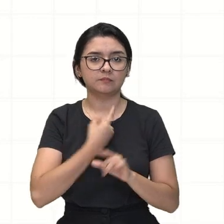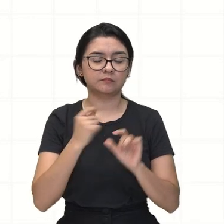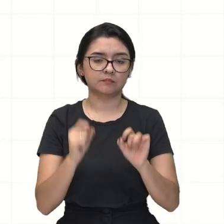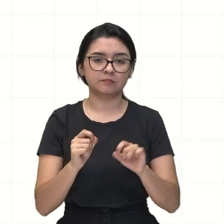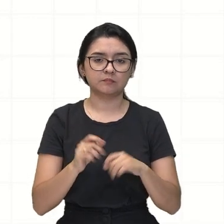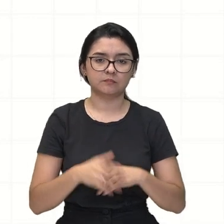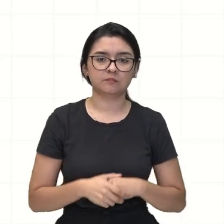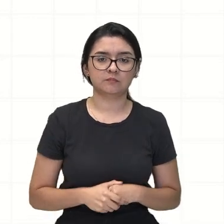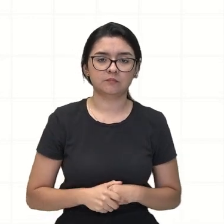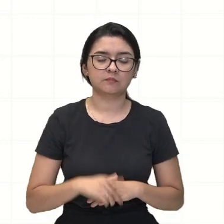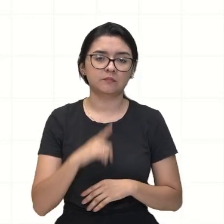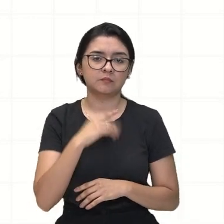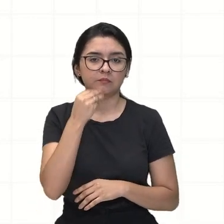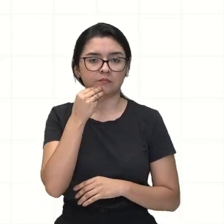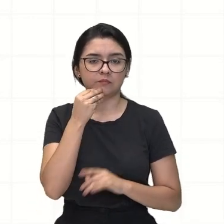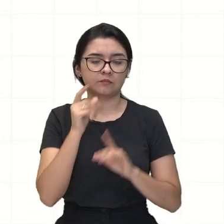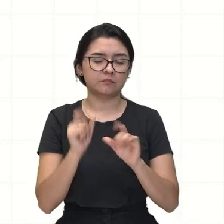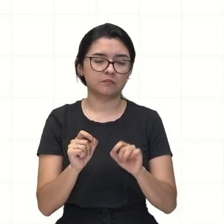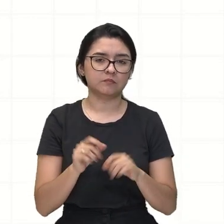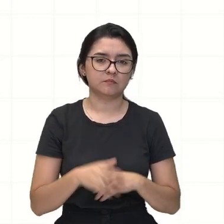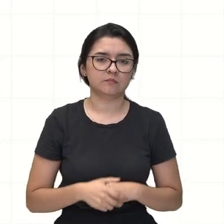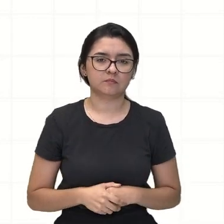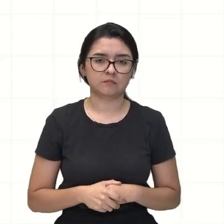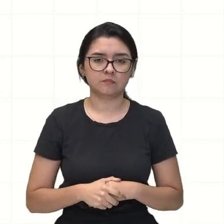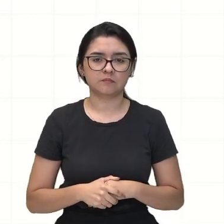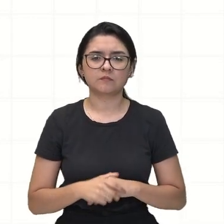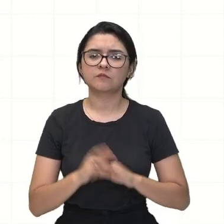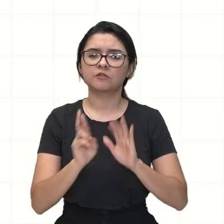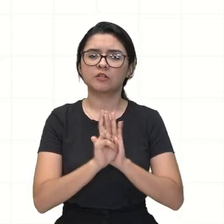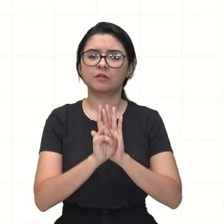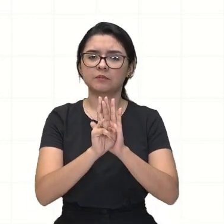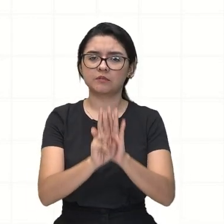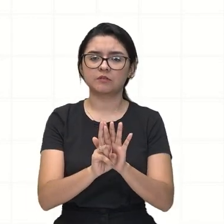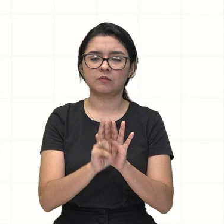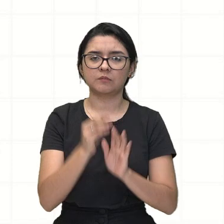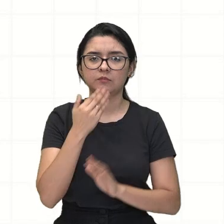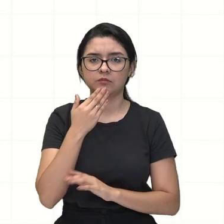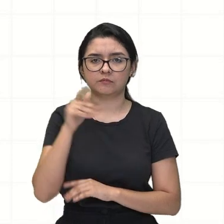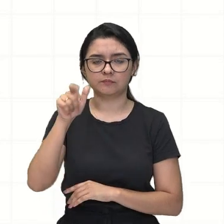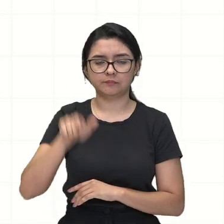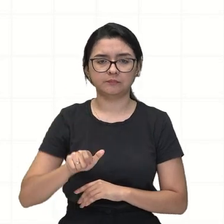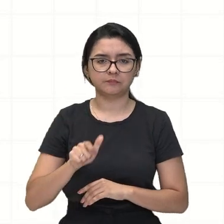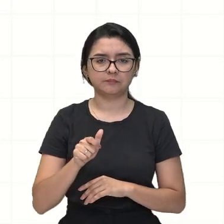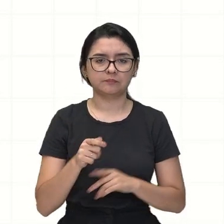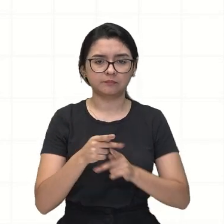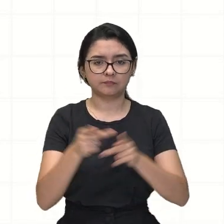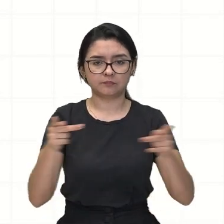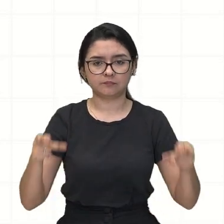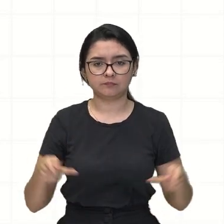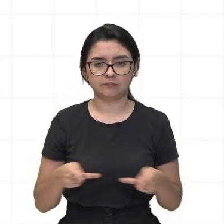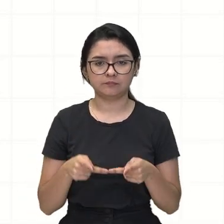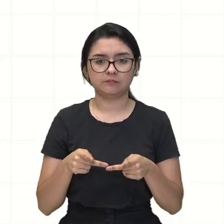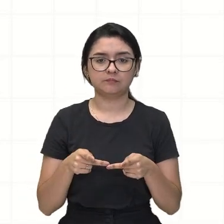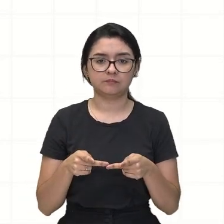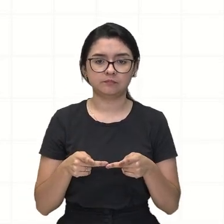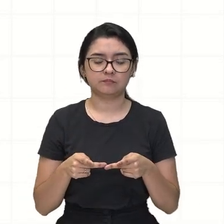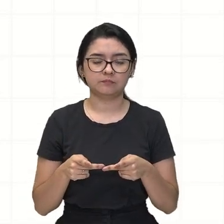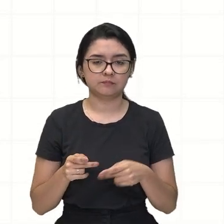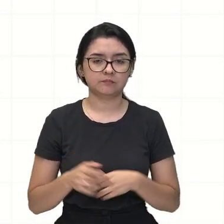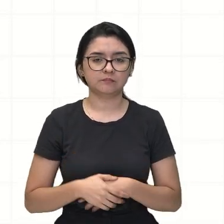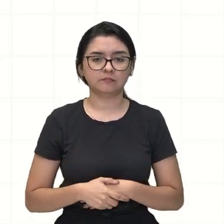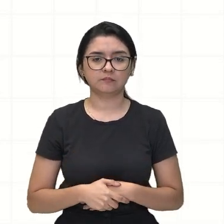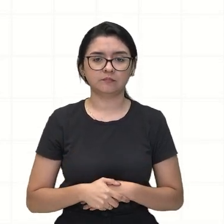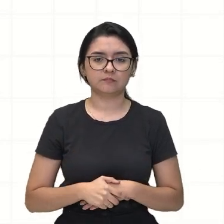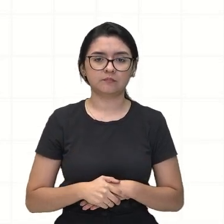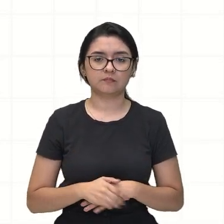de ter a oportunidade, né, de termos uma maneira de representar o pedido do cliente. Tá legal? Então, pensando nesse cliente,